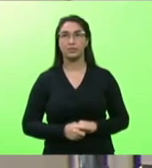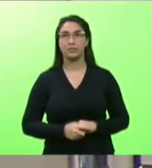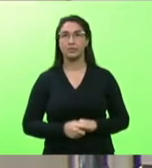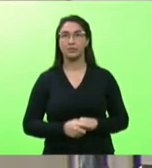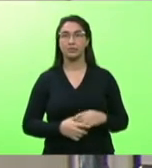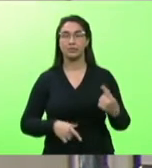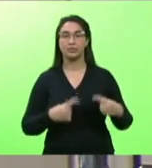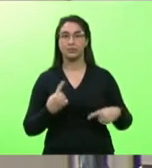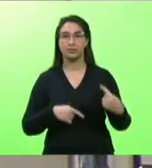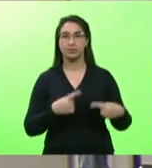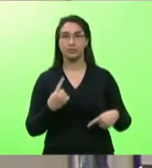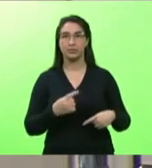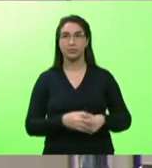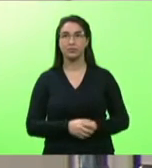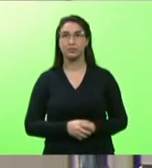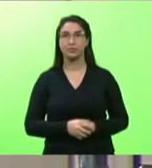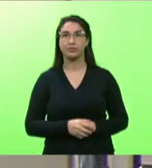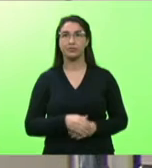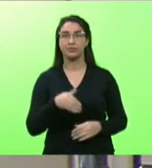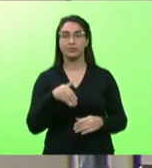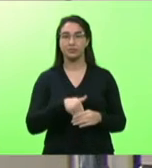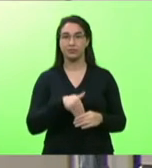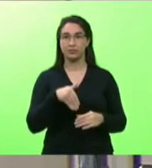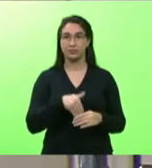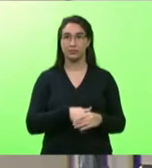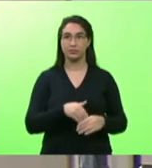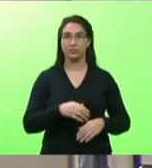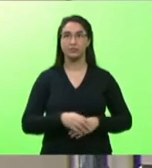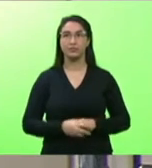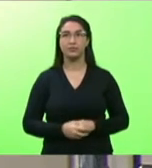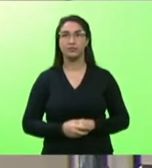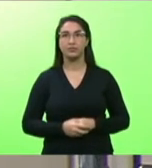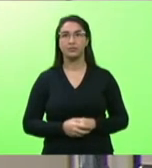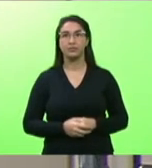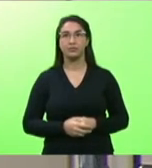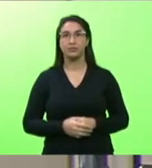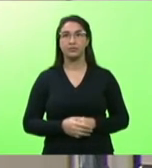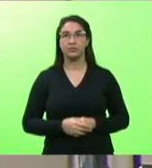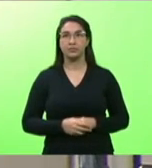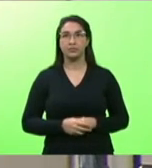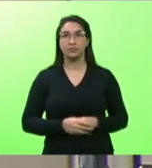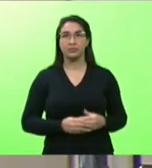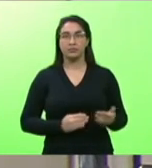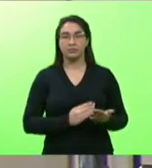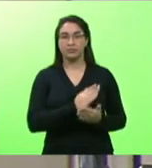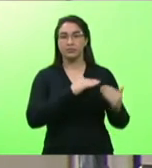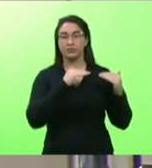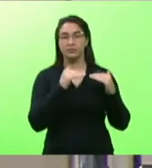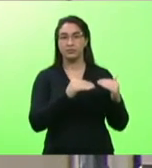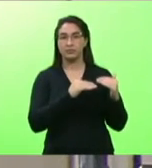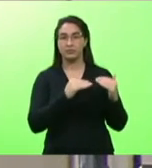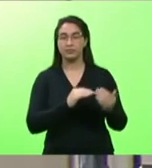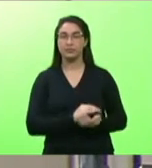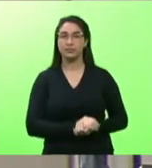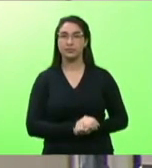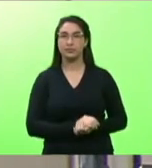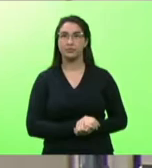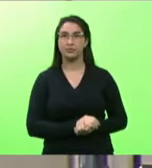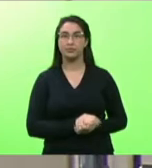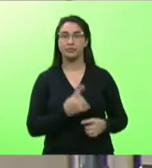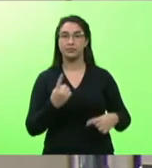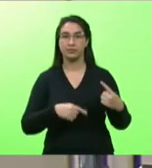em não havendo Quem Queira discutir em votação deputados que aprovam permaneçam como se encontra aprovado por unanimidade